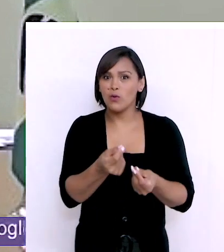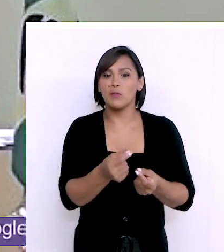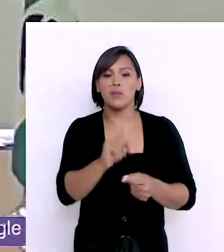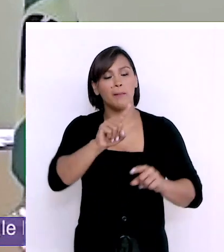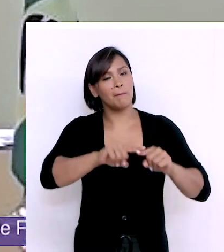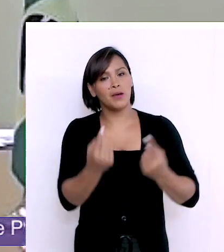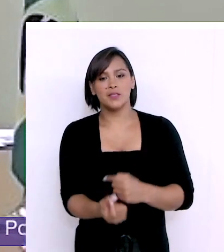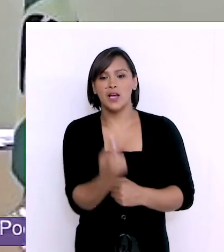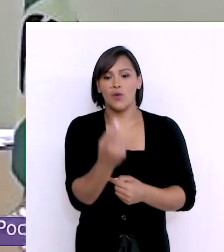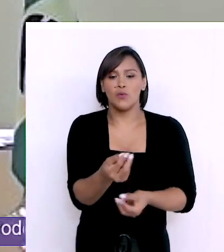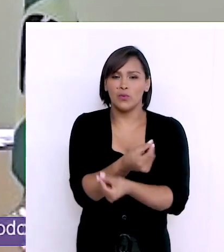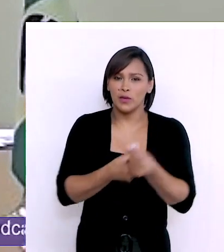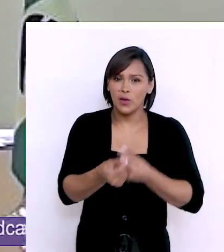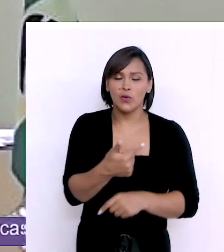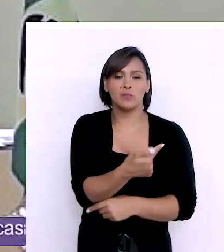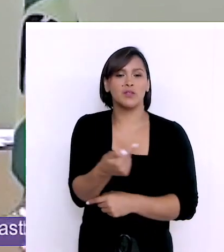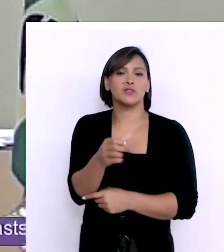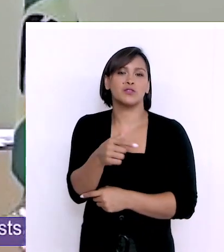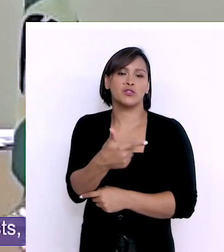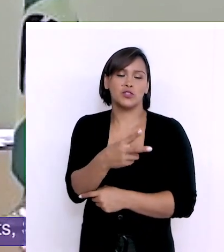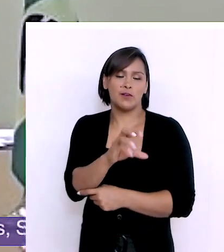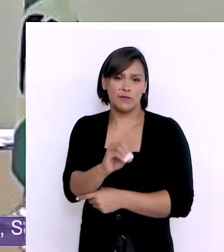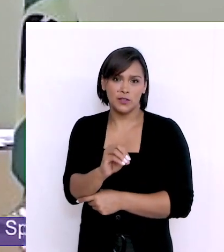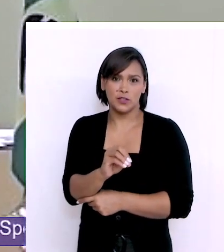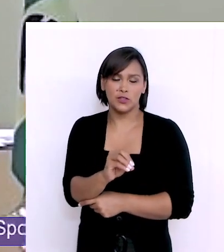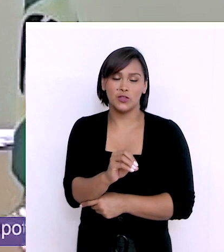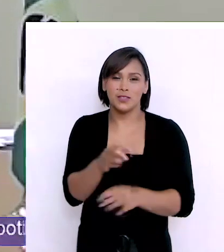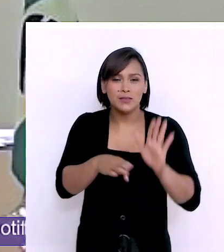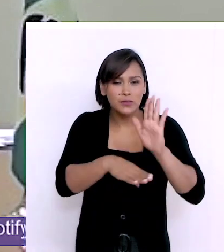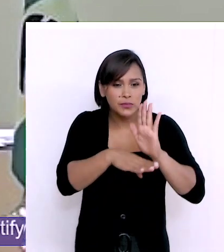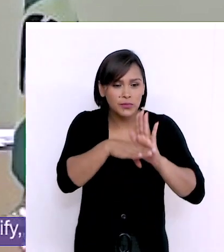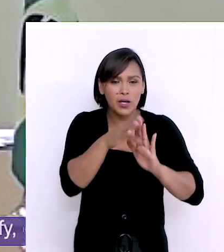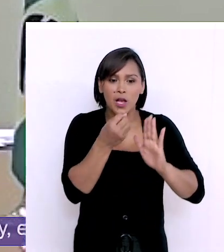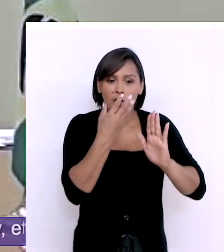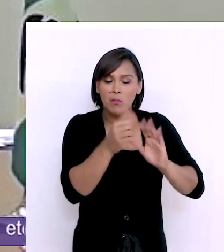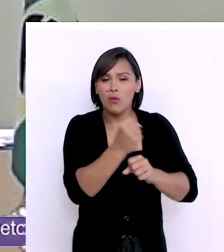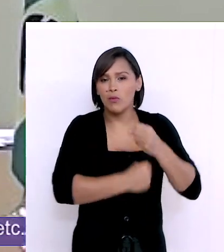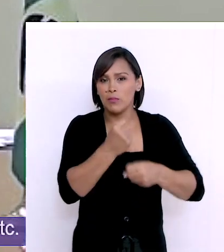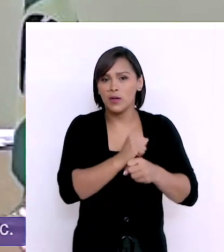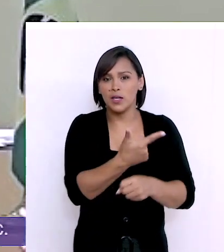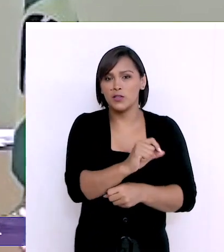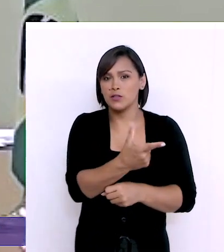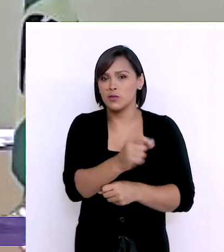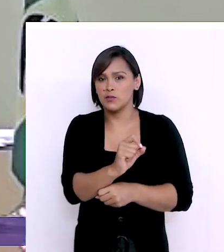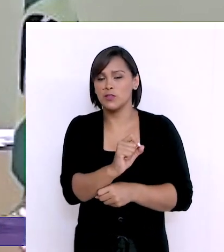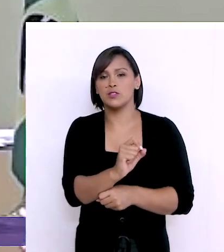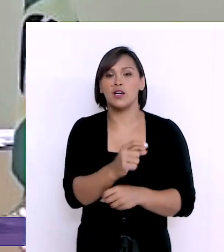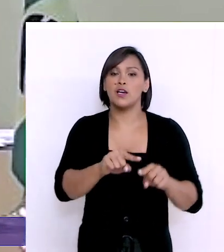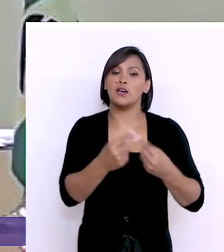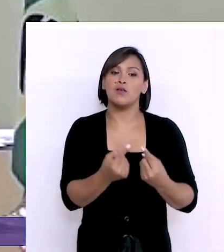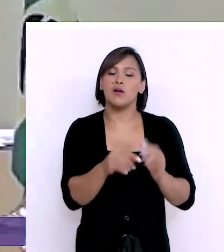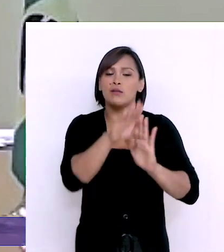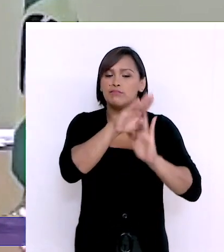única grande economia do G20 a ter tido um crescimento razoável no ano passado, um crescimento da ordem de 2%,